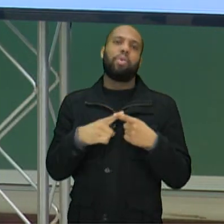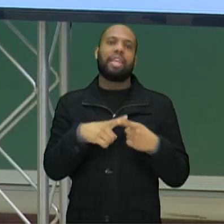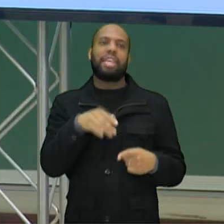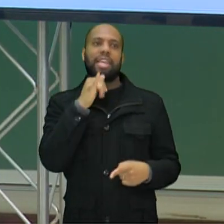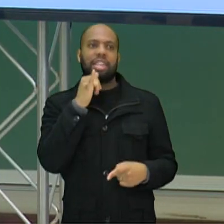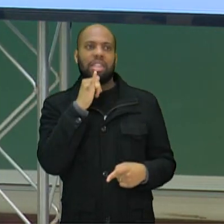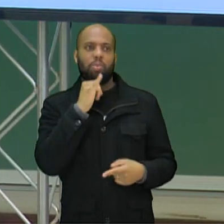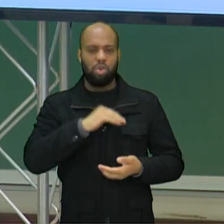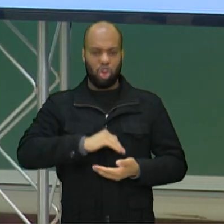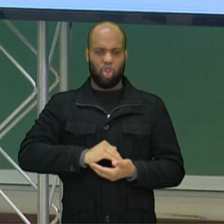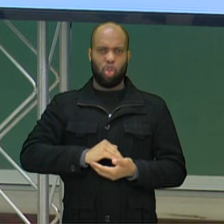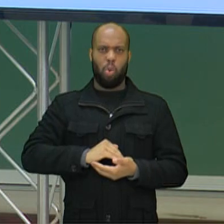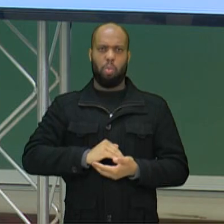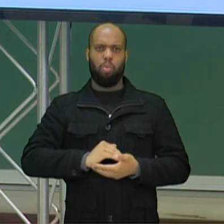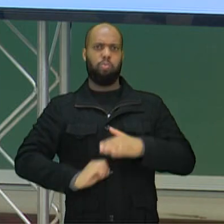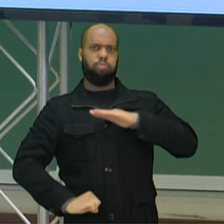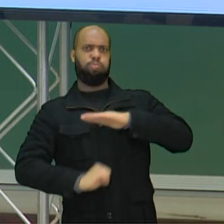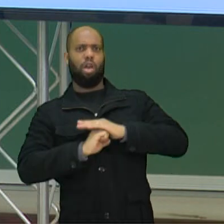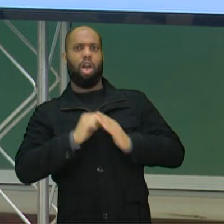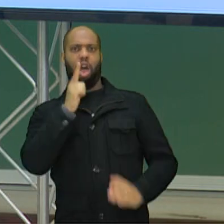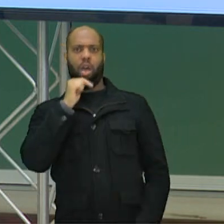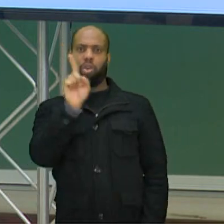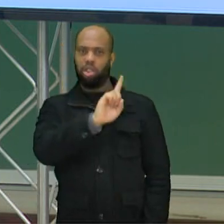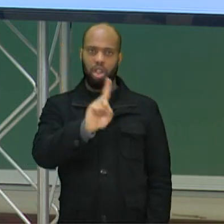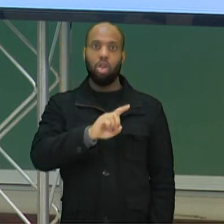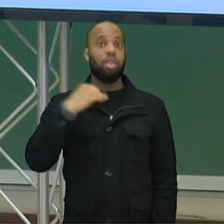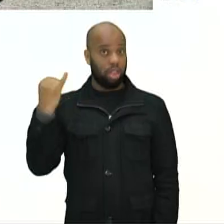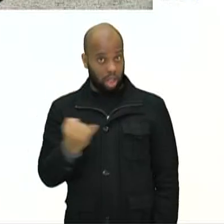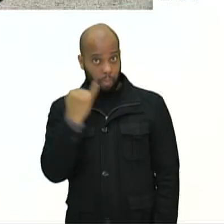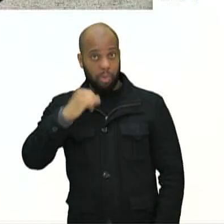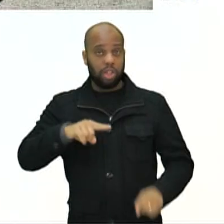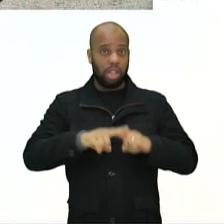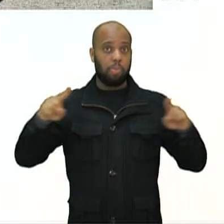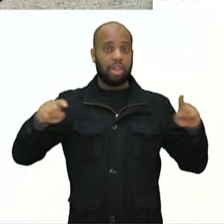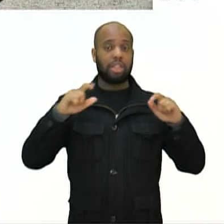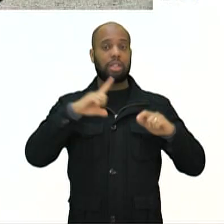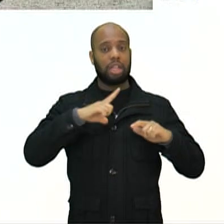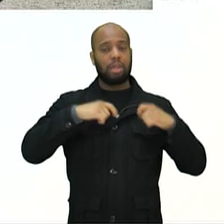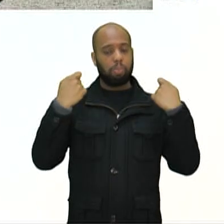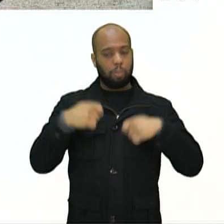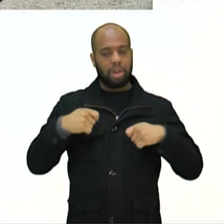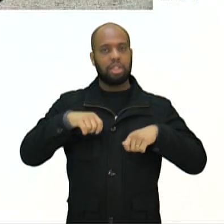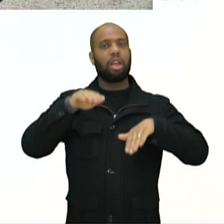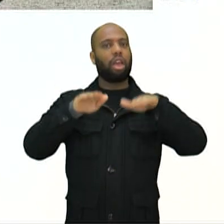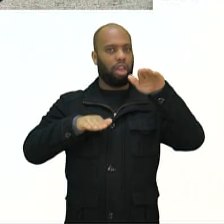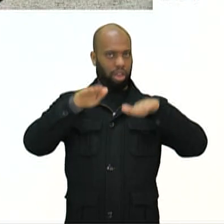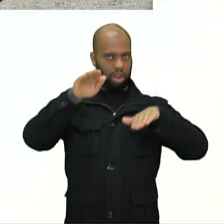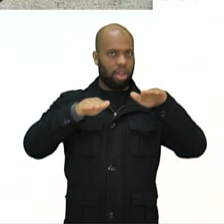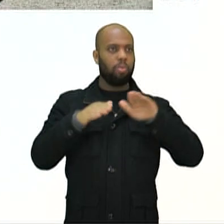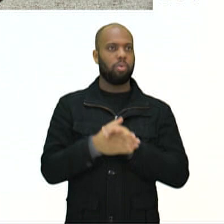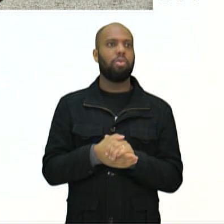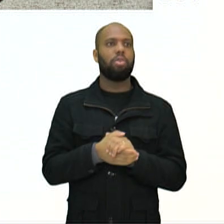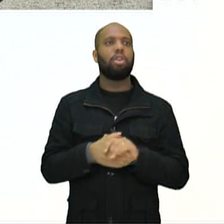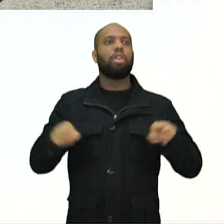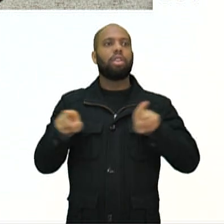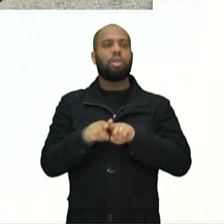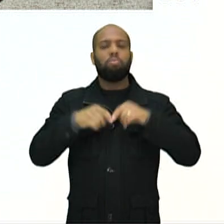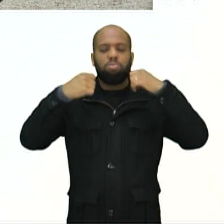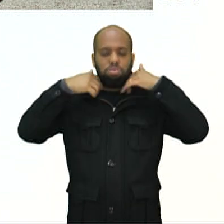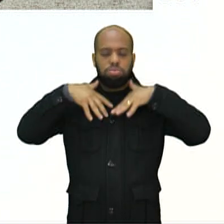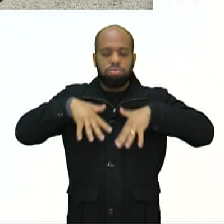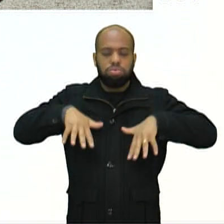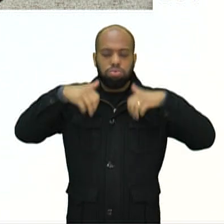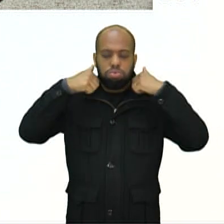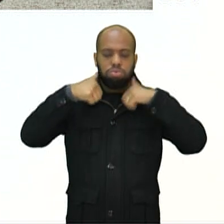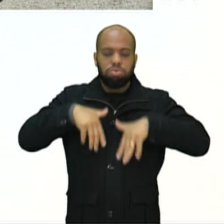desconforto estomacal. Então, é importante hidratar, porém com equilíbrio. E a transpiração tem a função de regular a